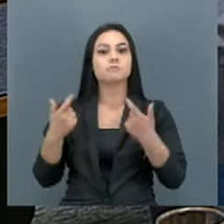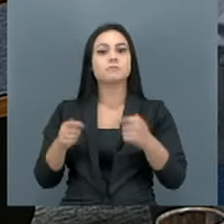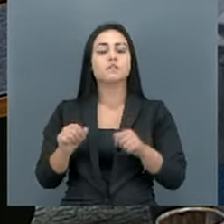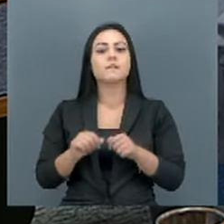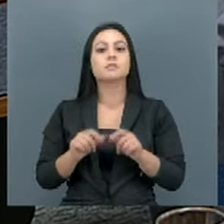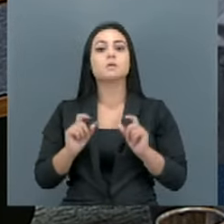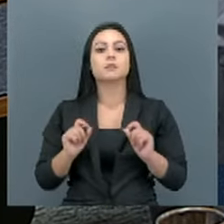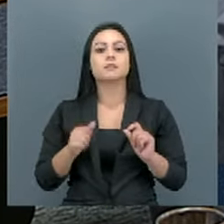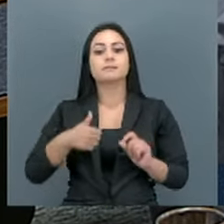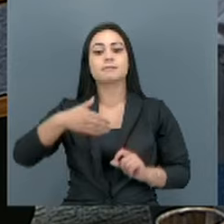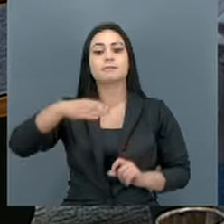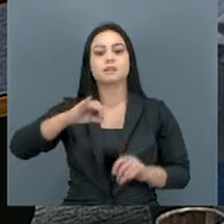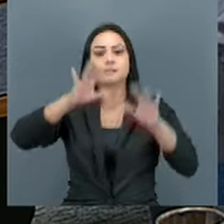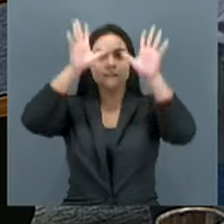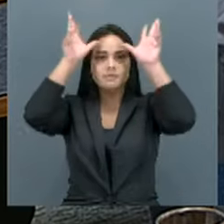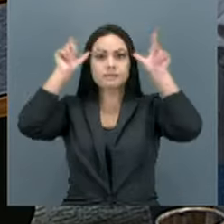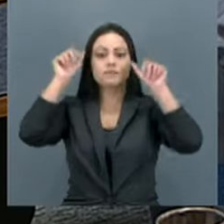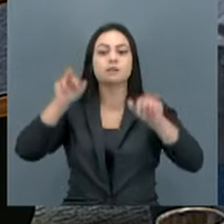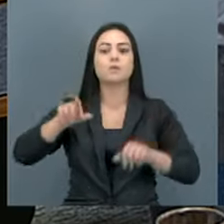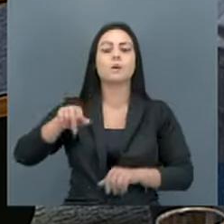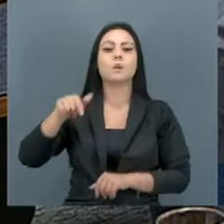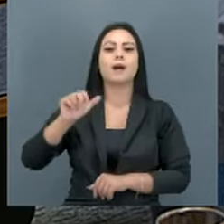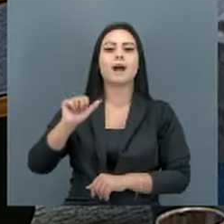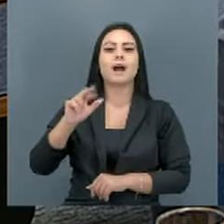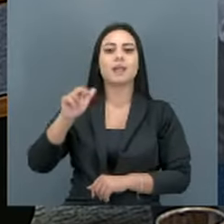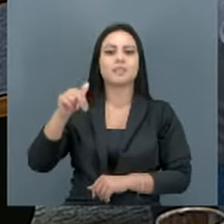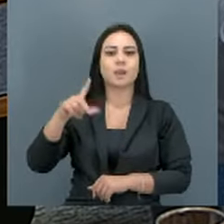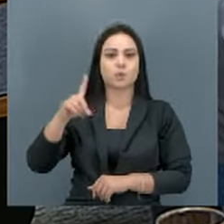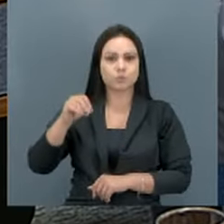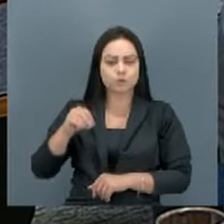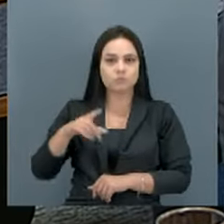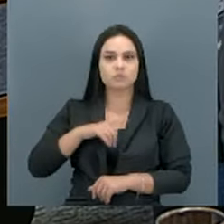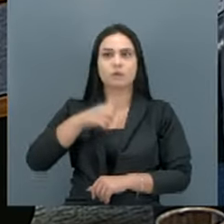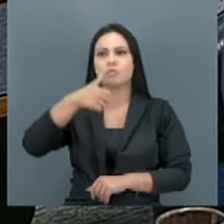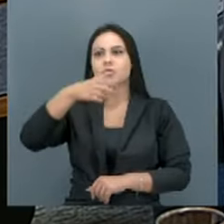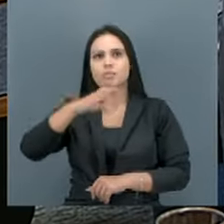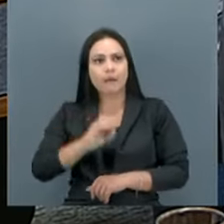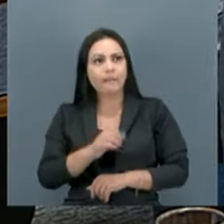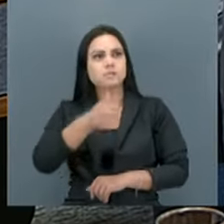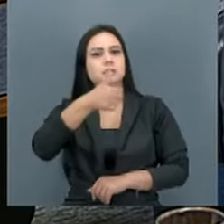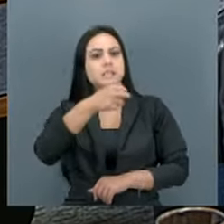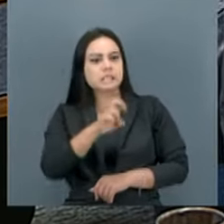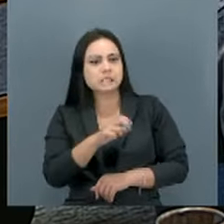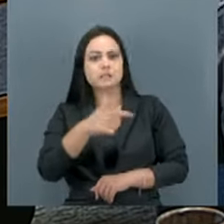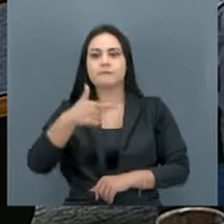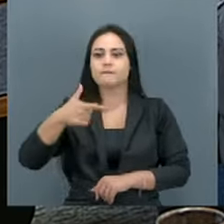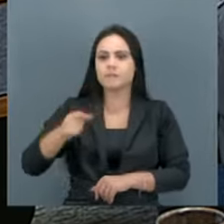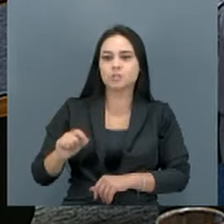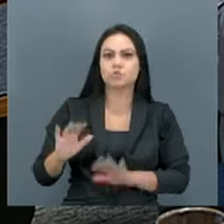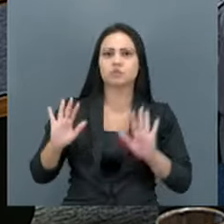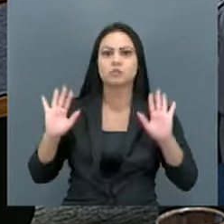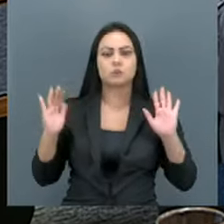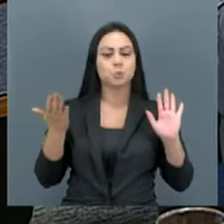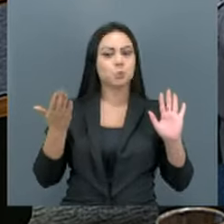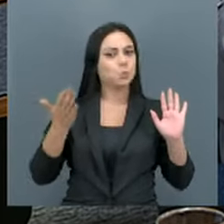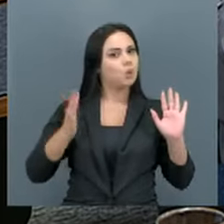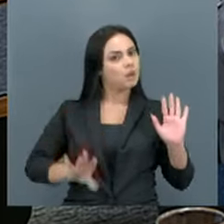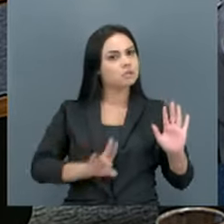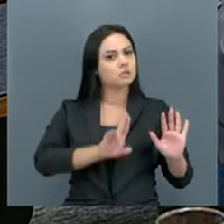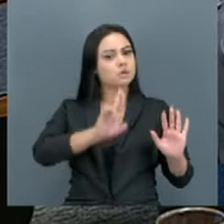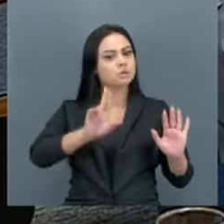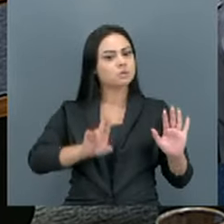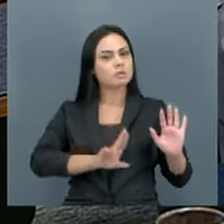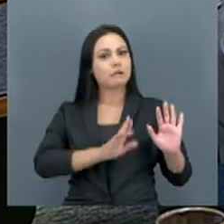10 caciques como Arnaldo aqui, como Graciano, eu trazia 10, 15, 20, é o que eles querem. Eles não querem ser usados como estão